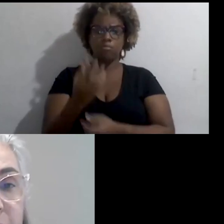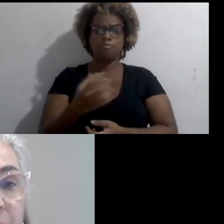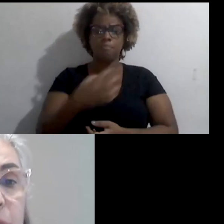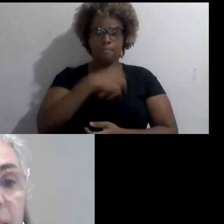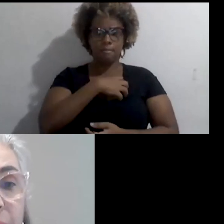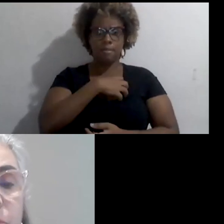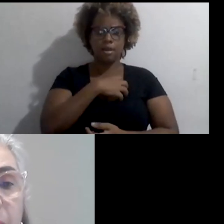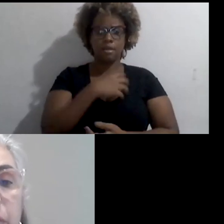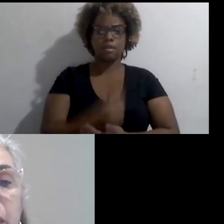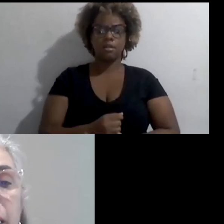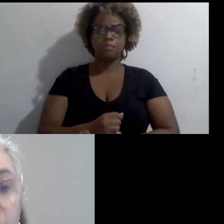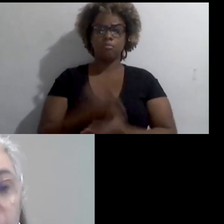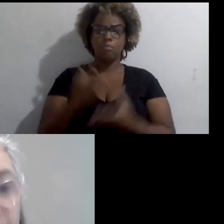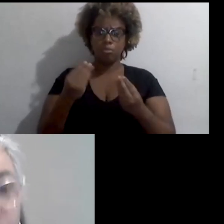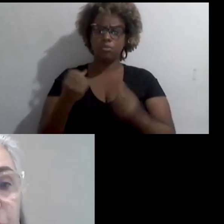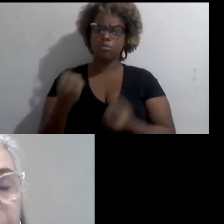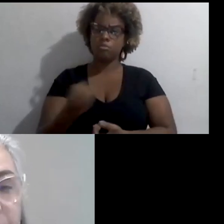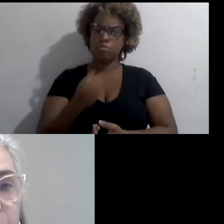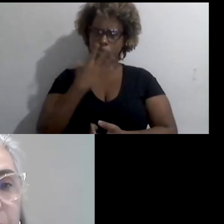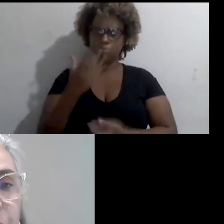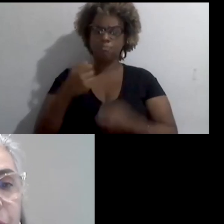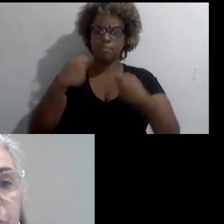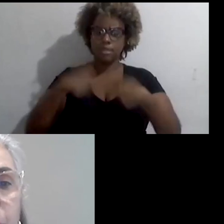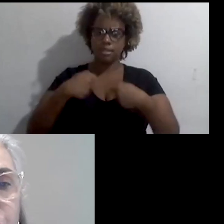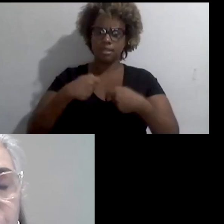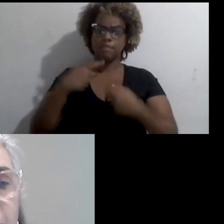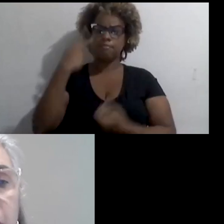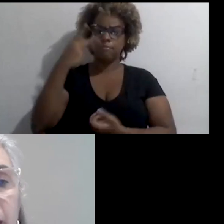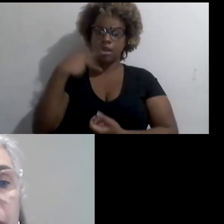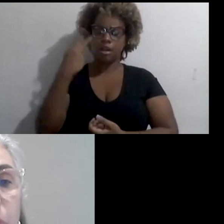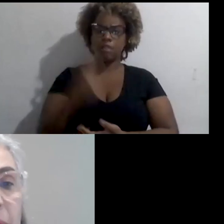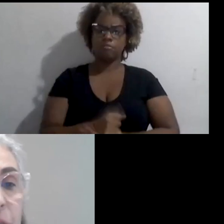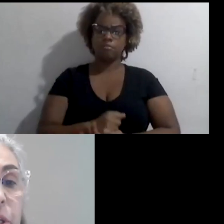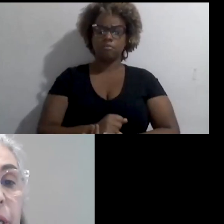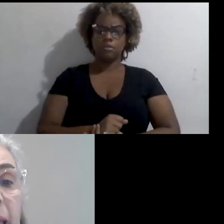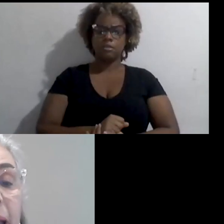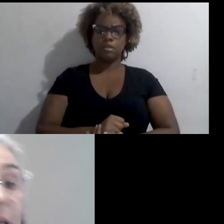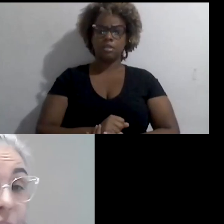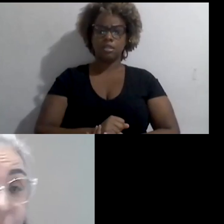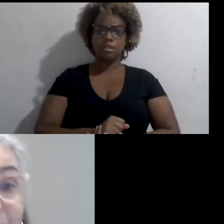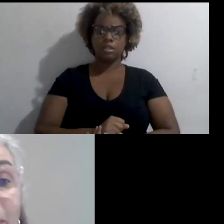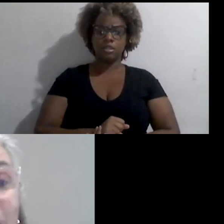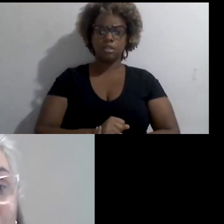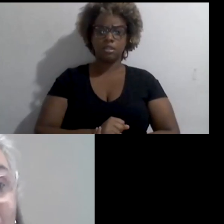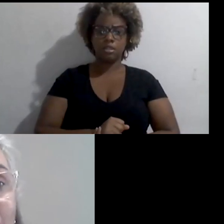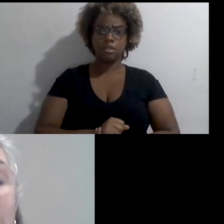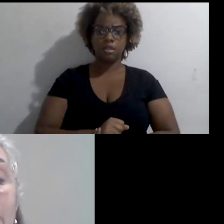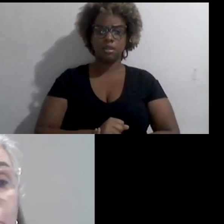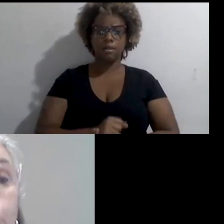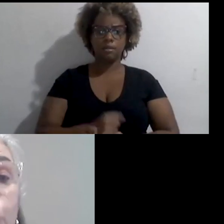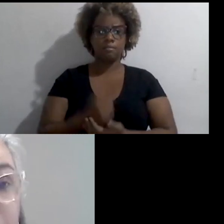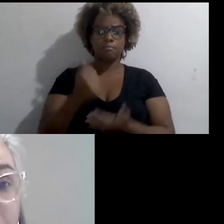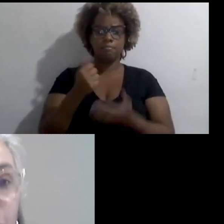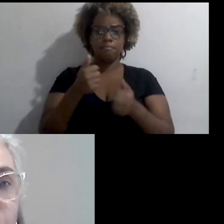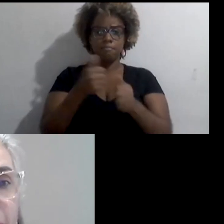tem que reforçar isso cada vez mais, que nós somos também protagonistas de produções, não somente artistas que sabemos dançar, mas